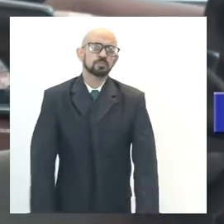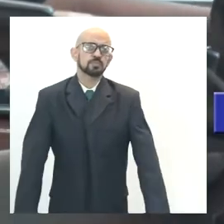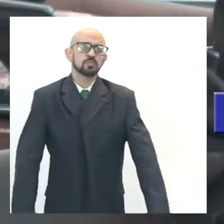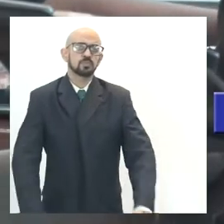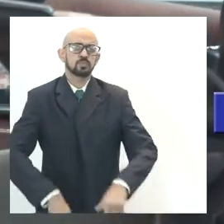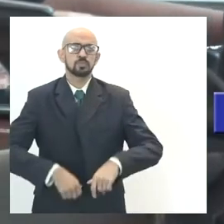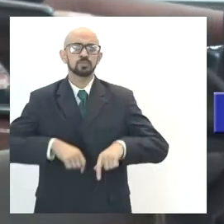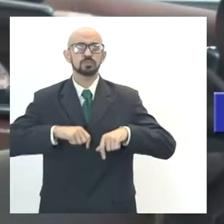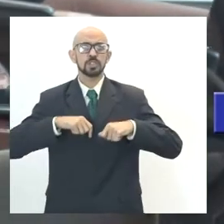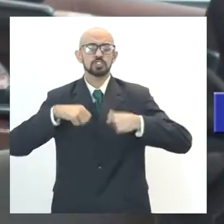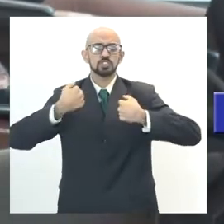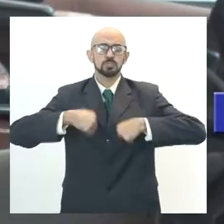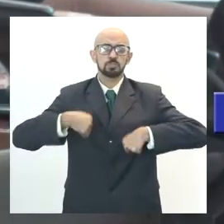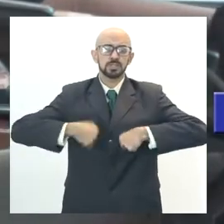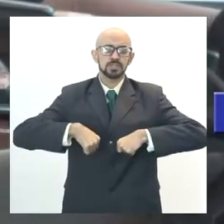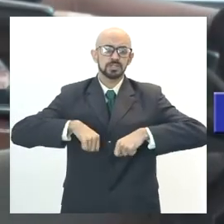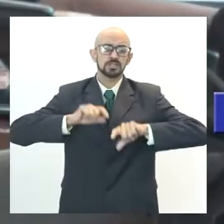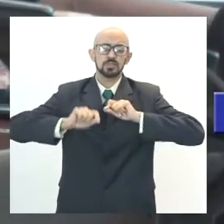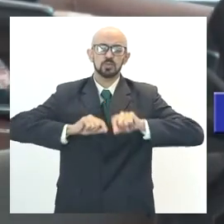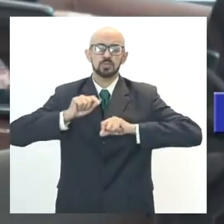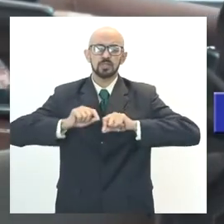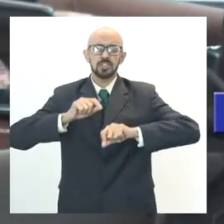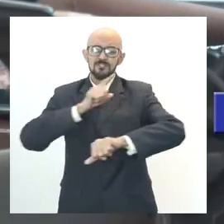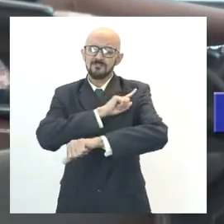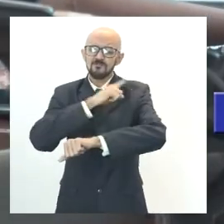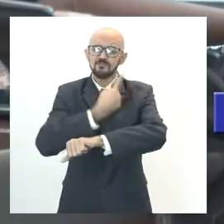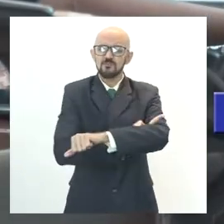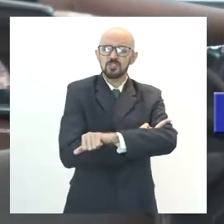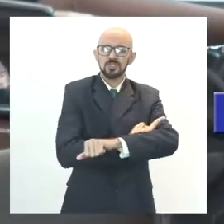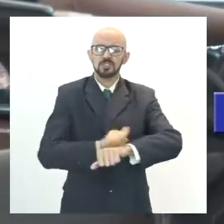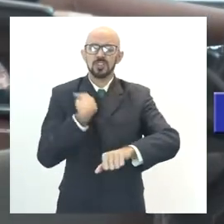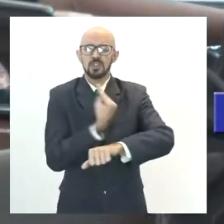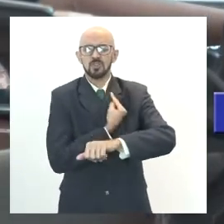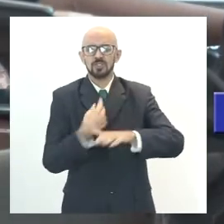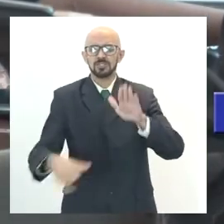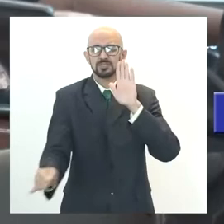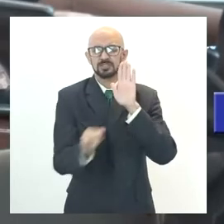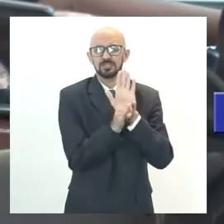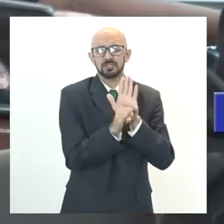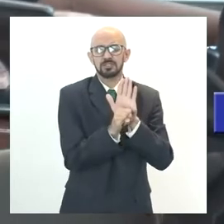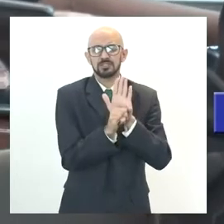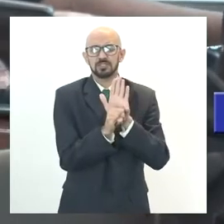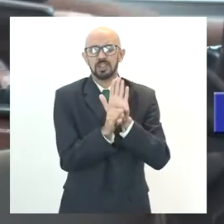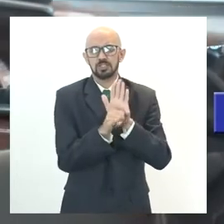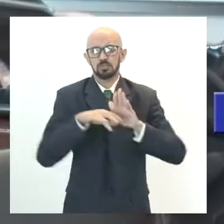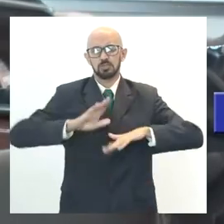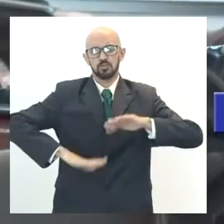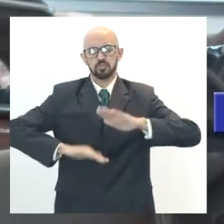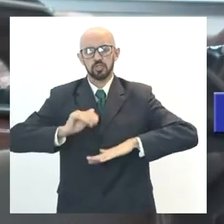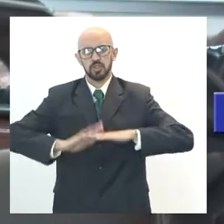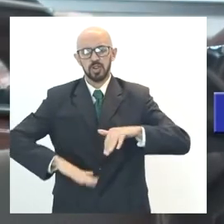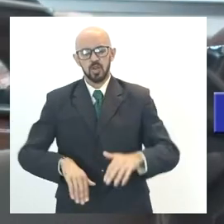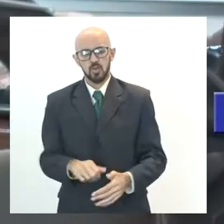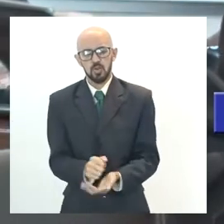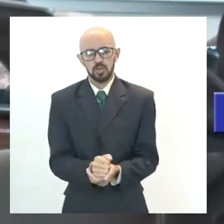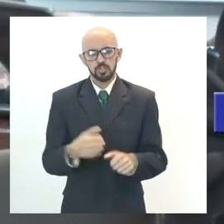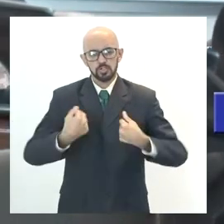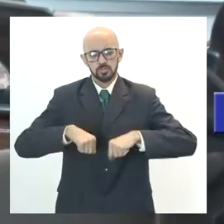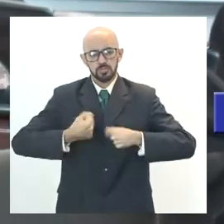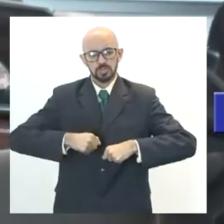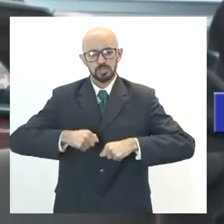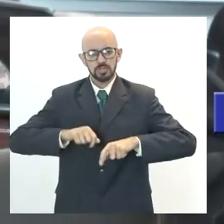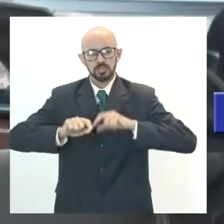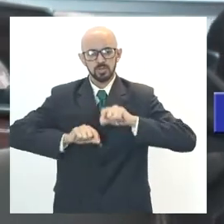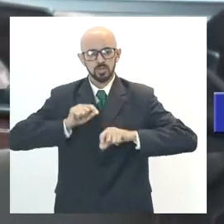é o que a gente precisa fortalecer a nossa identidade de classe e nós precisamos defender